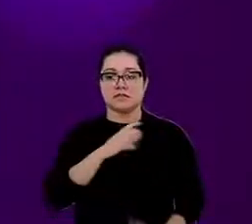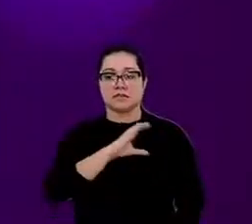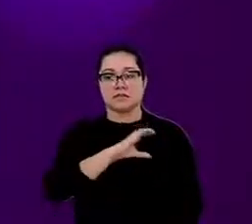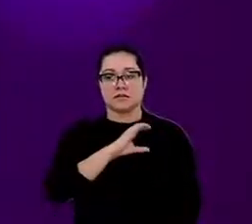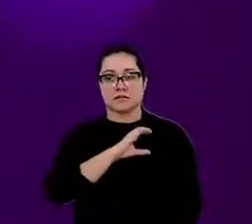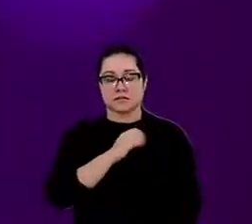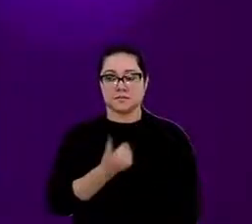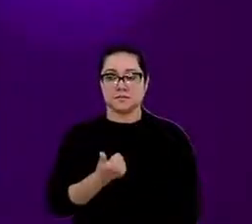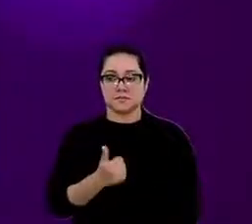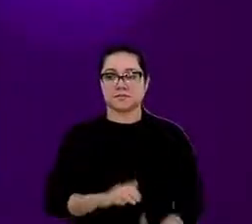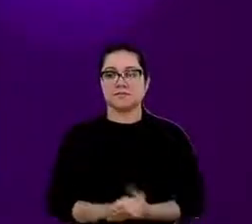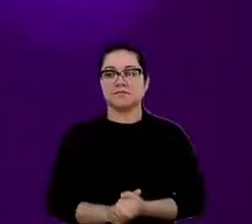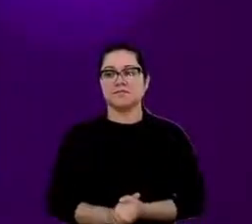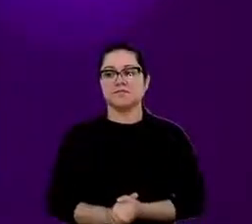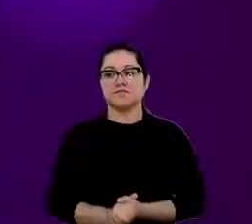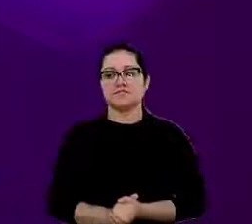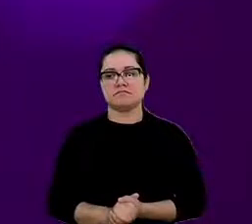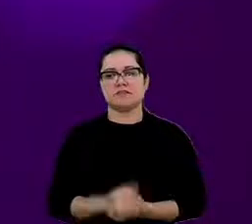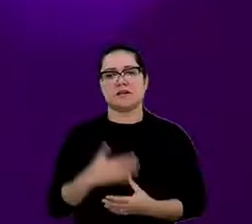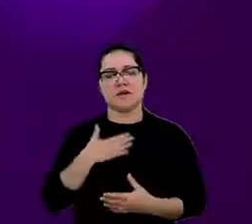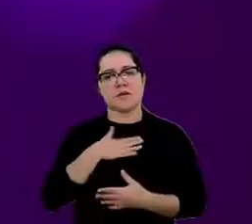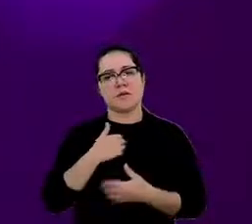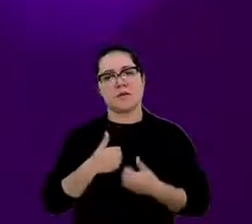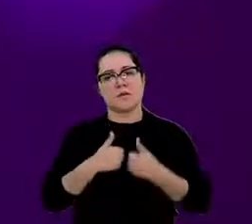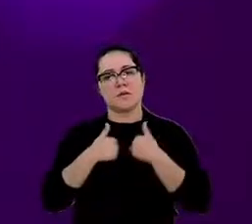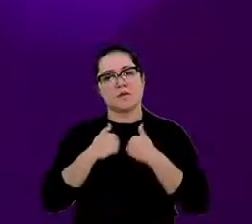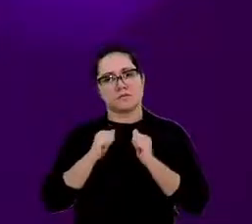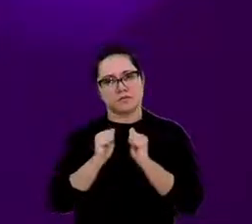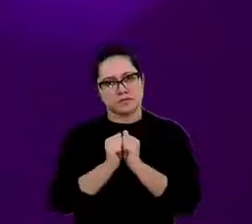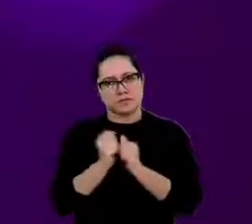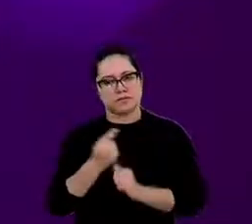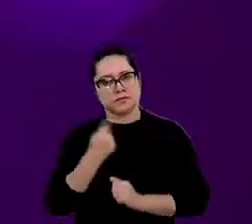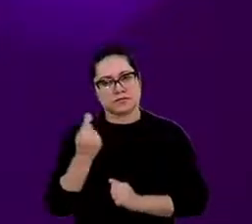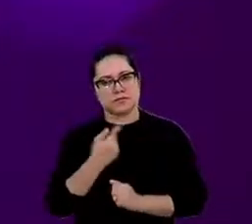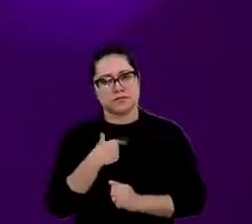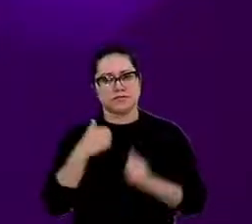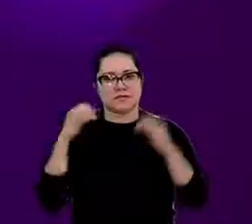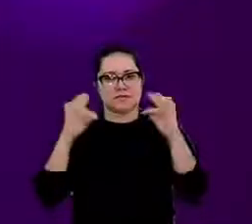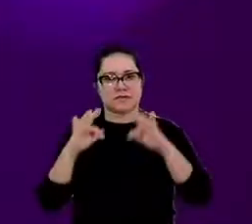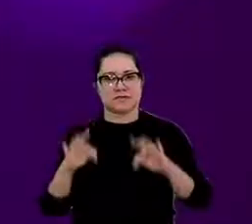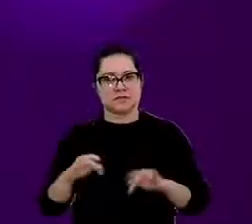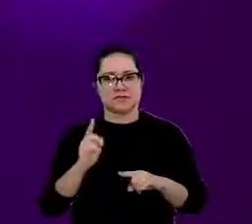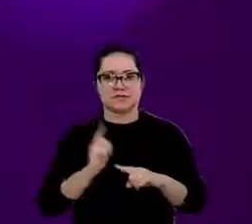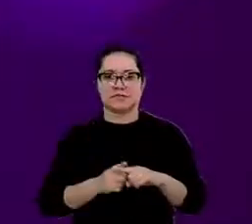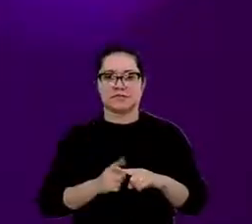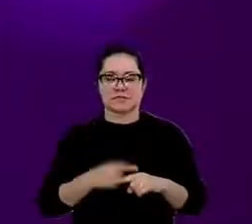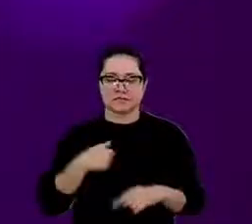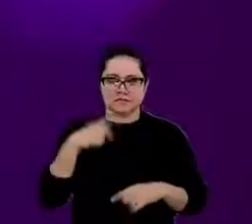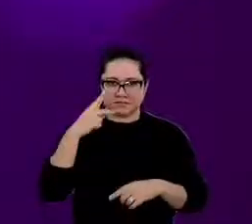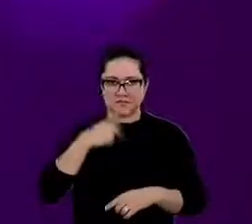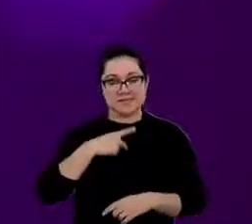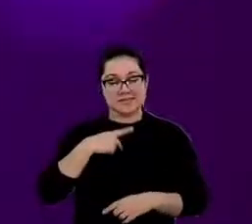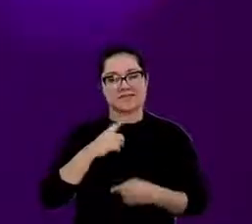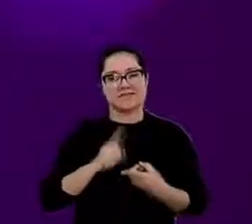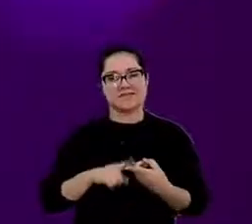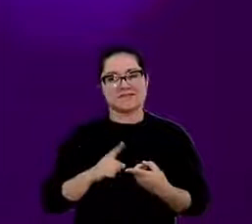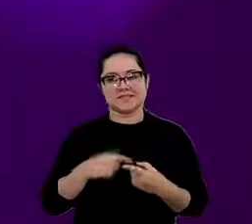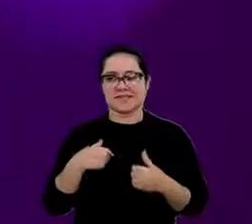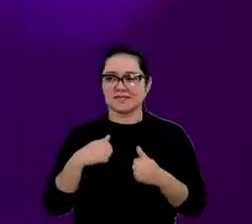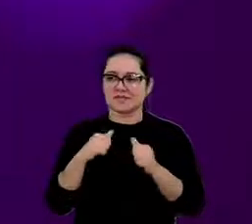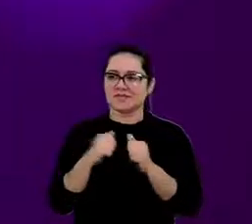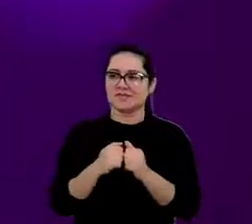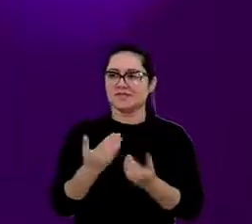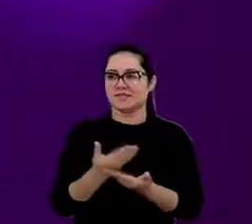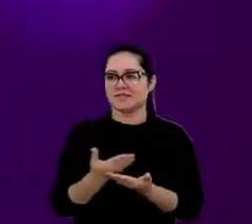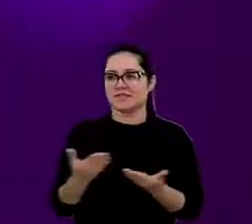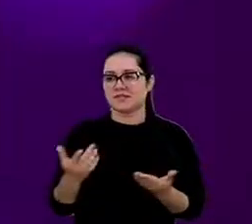Henrique, é uma honra tê-lo conosco e eu particularmente fico feliz porque eu estou muito envolvido com com eco durante as